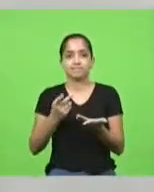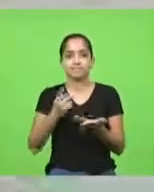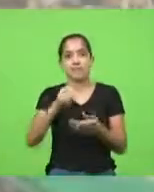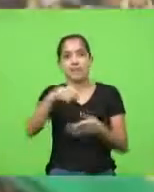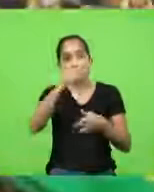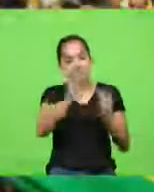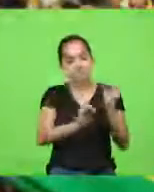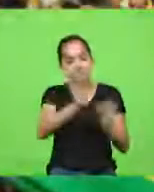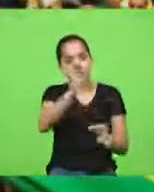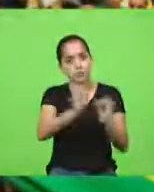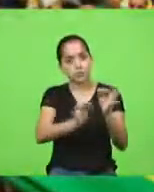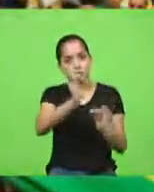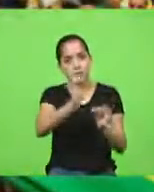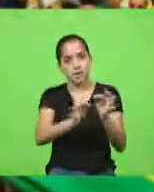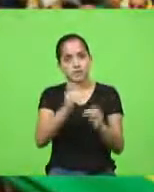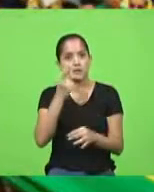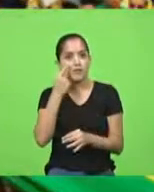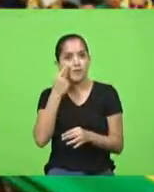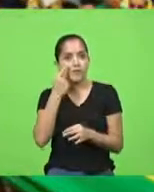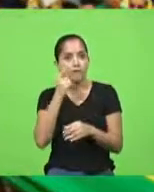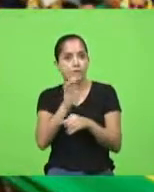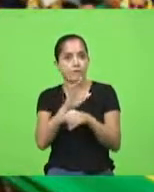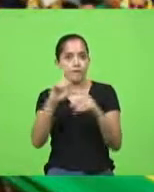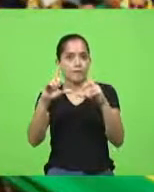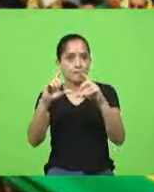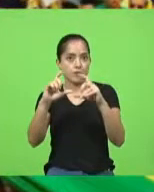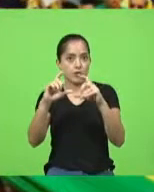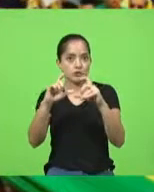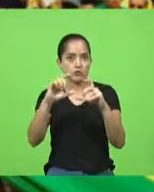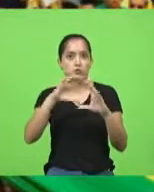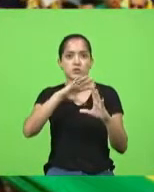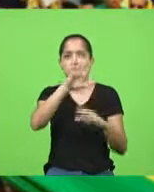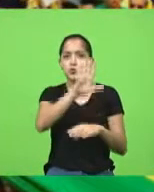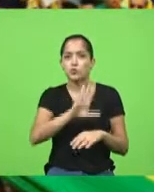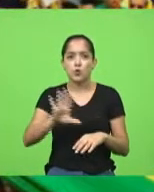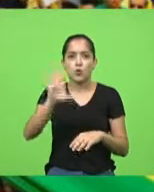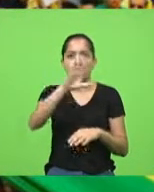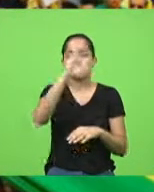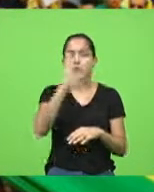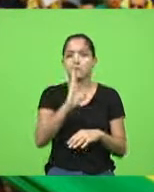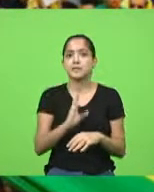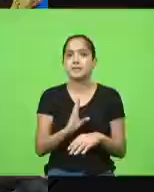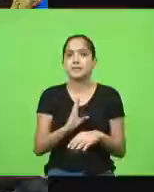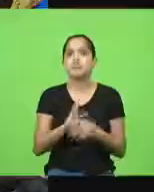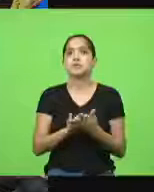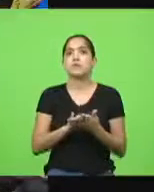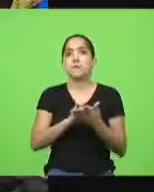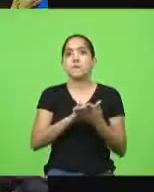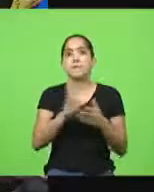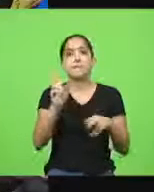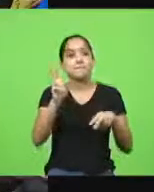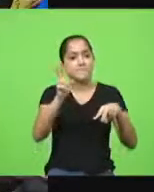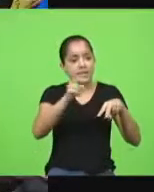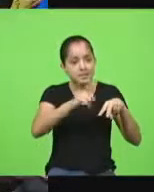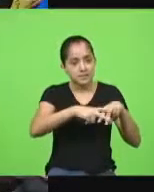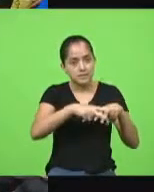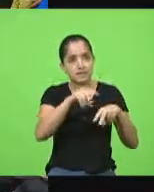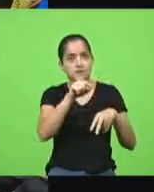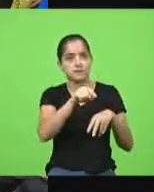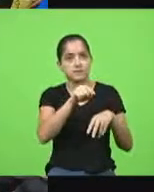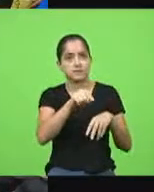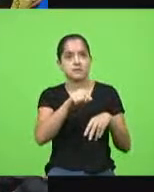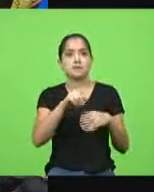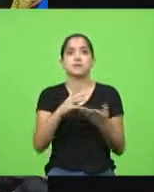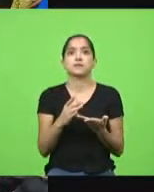justiça, olhem as fotos ali, em todo o Brasil foi assim, para que ele colocasse atrás das grades, colocasse o Eduardo